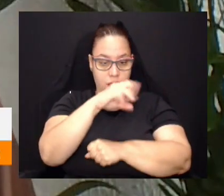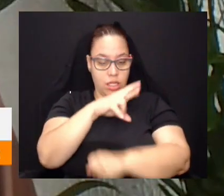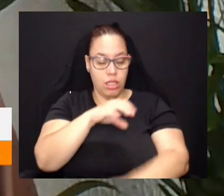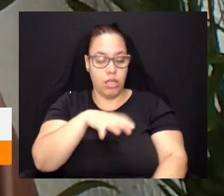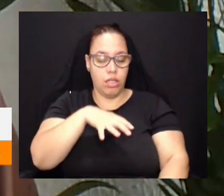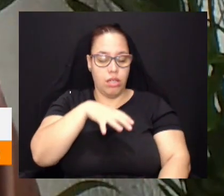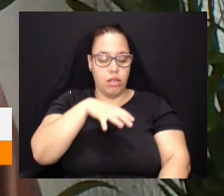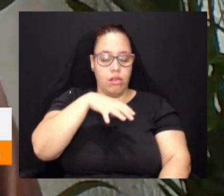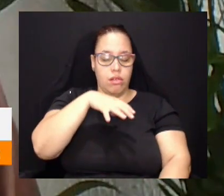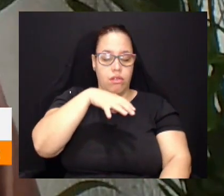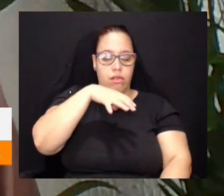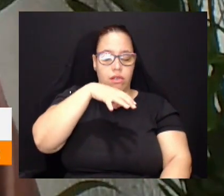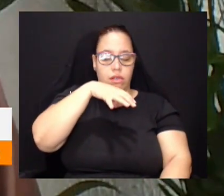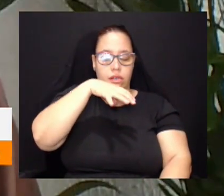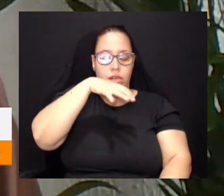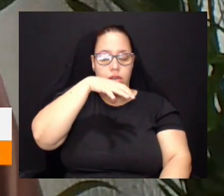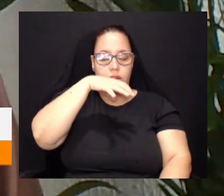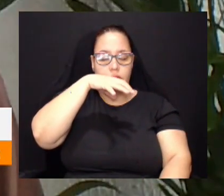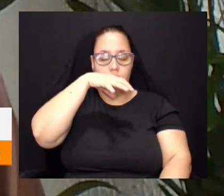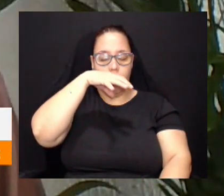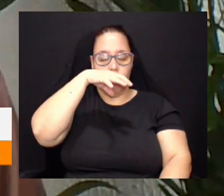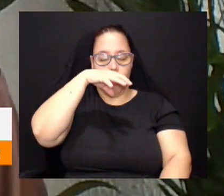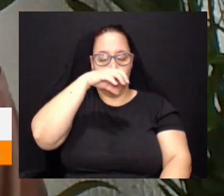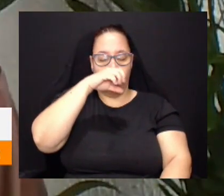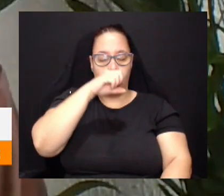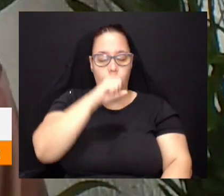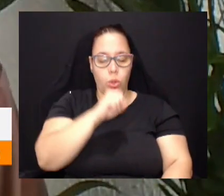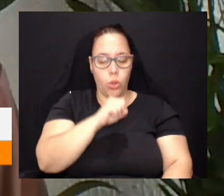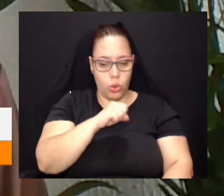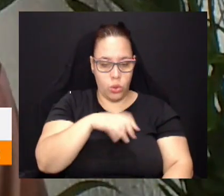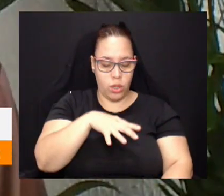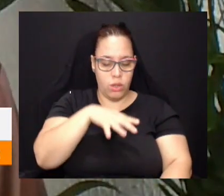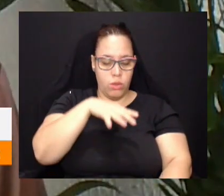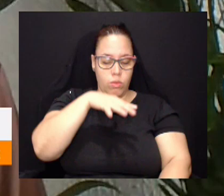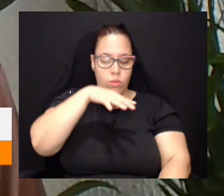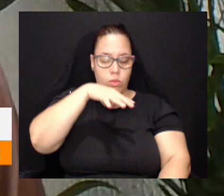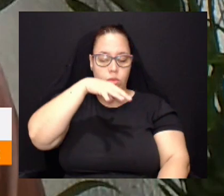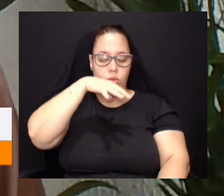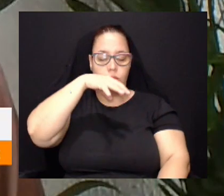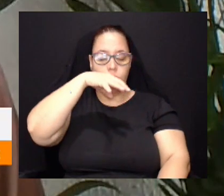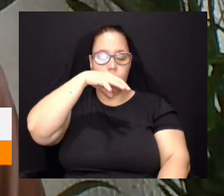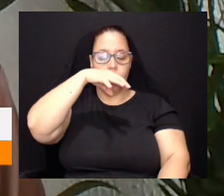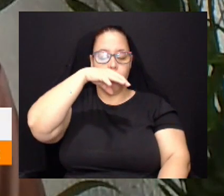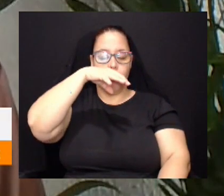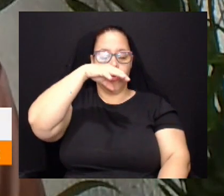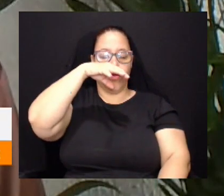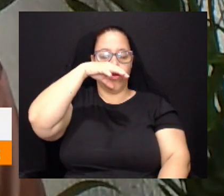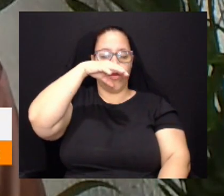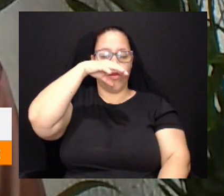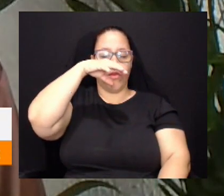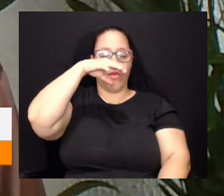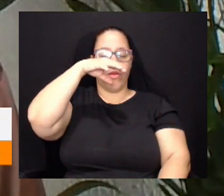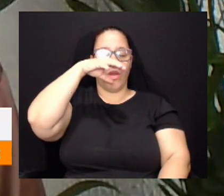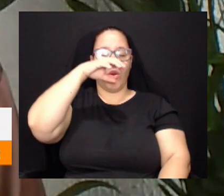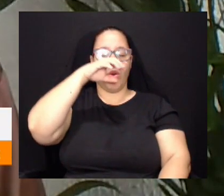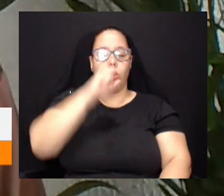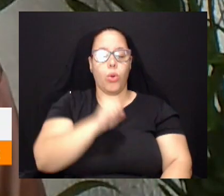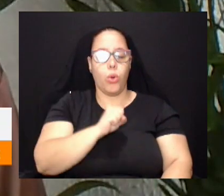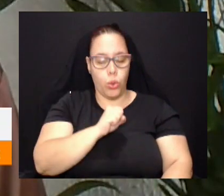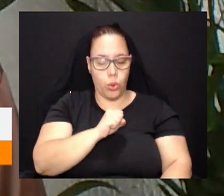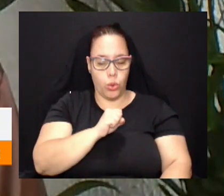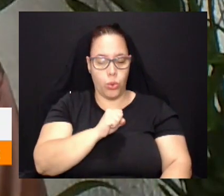respiração de ansiedade, aquela que todos conhecemos, enche o pulmão de ar em 4, segura em 2 e solta